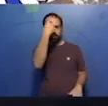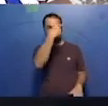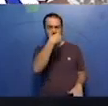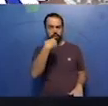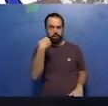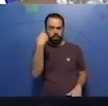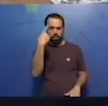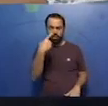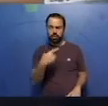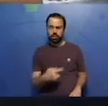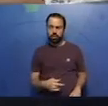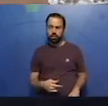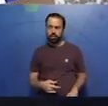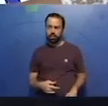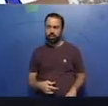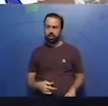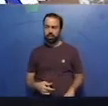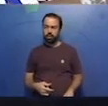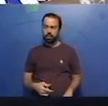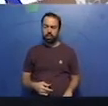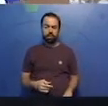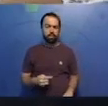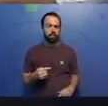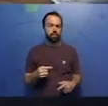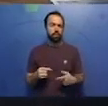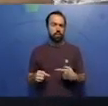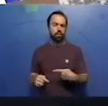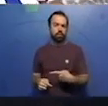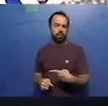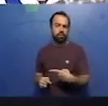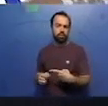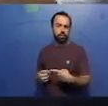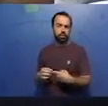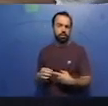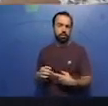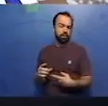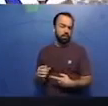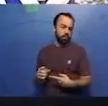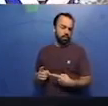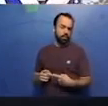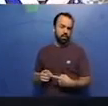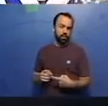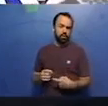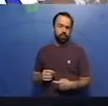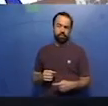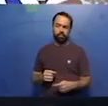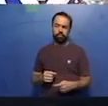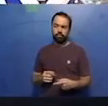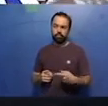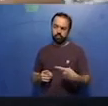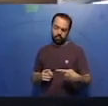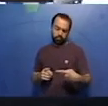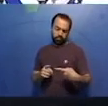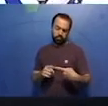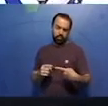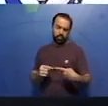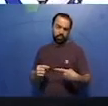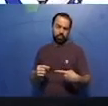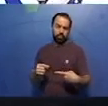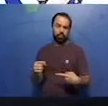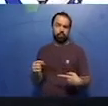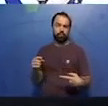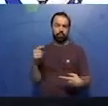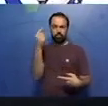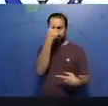as horas, geralmente é um mais curtinho, mais grossinho, indica quantas horas são. E